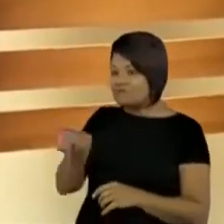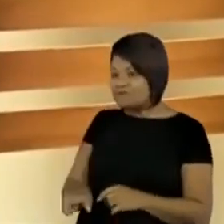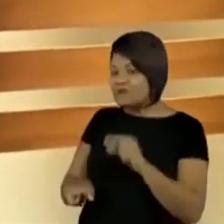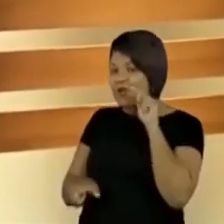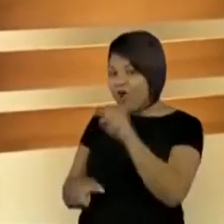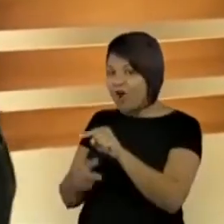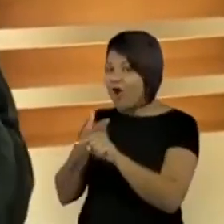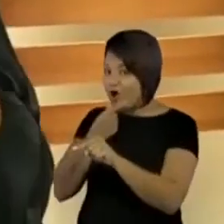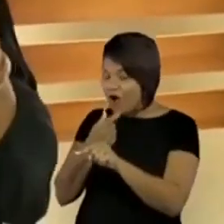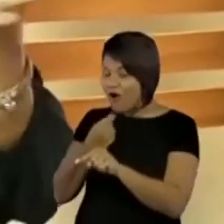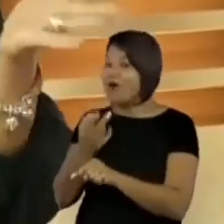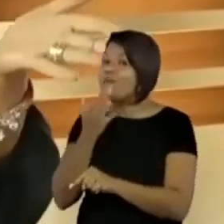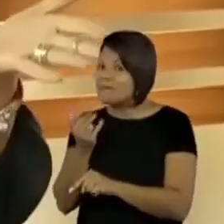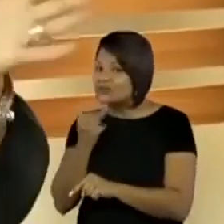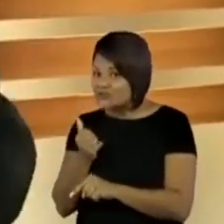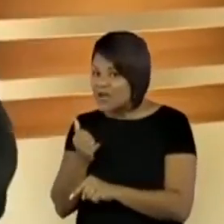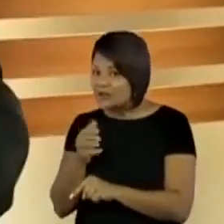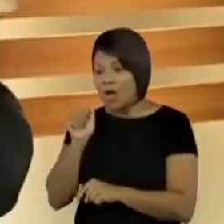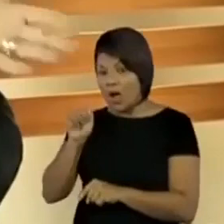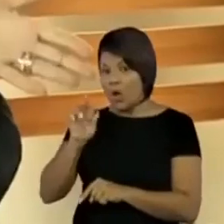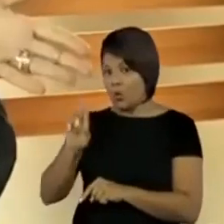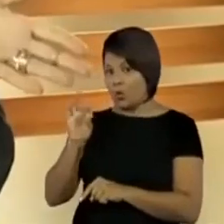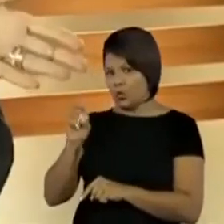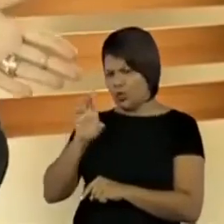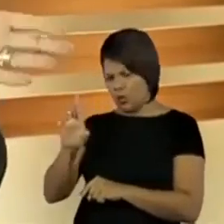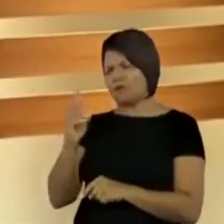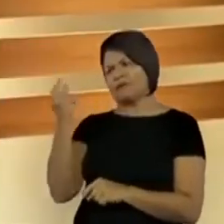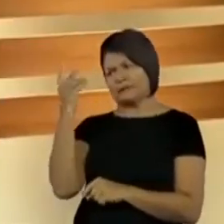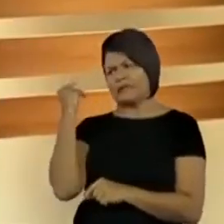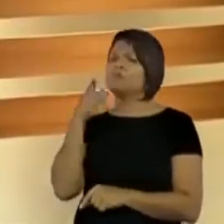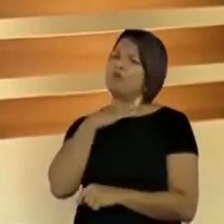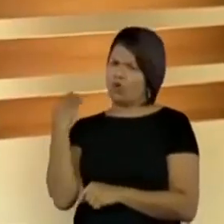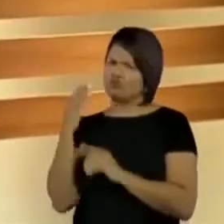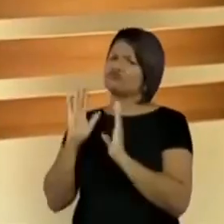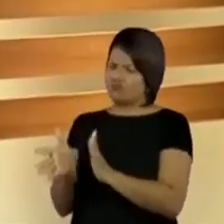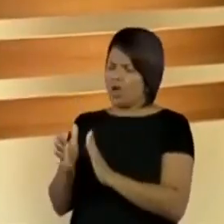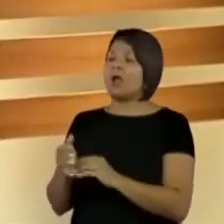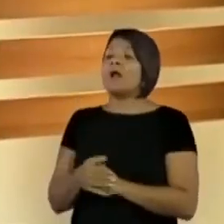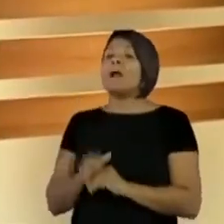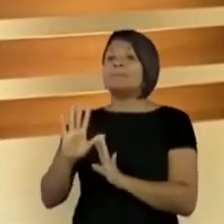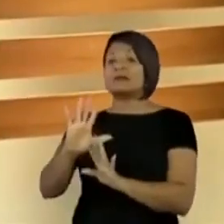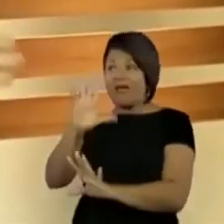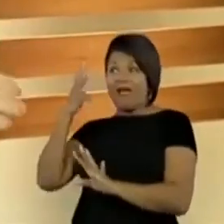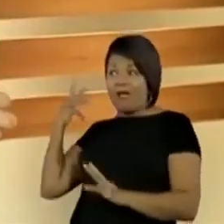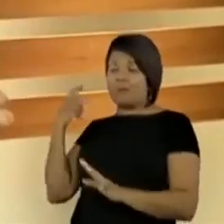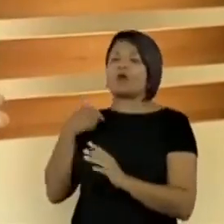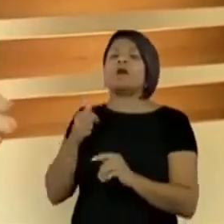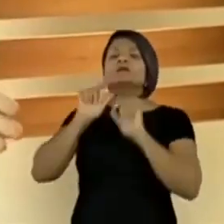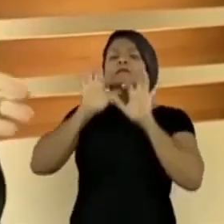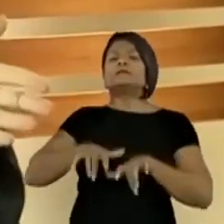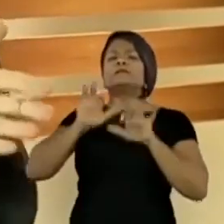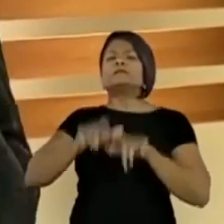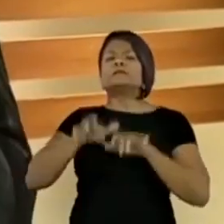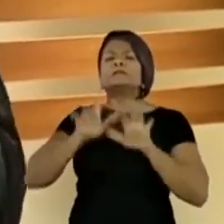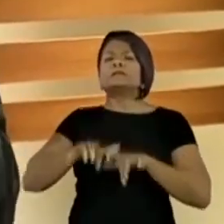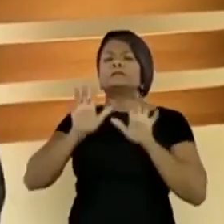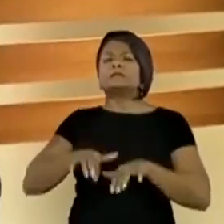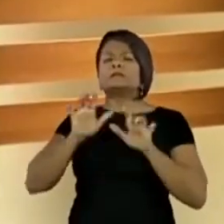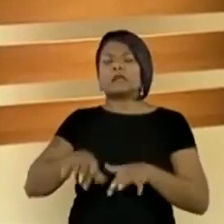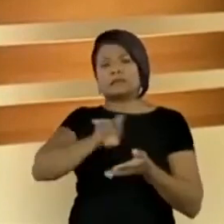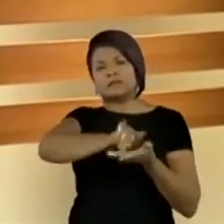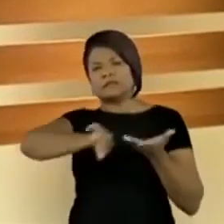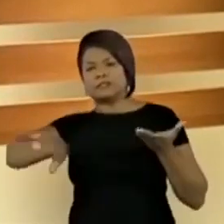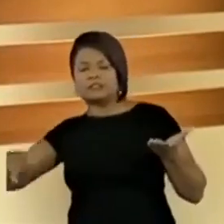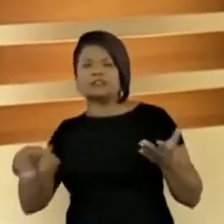escrever, porque ele foi um autor, né, já morreu já faz bastante tempo, ele foi um autor que escreveu vários gêneros da língua portuguesa,